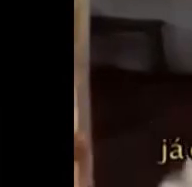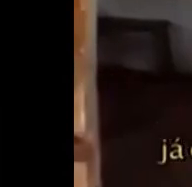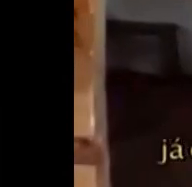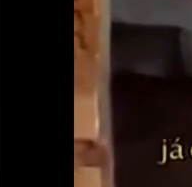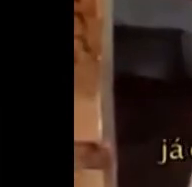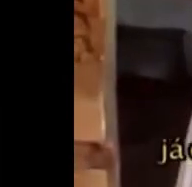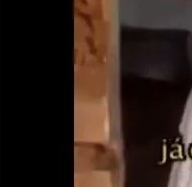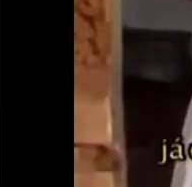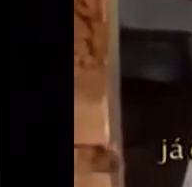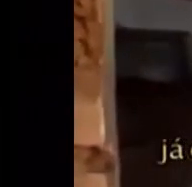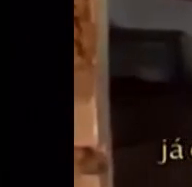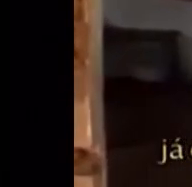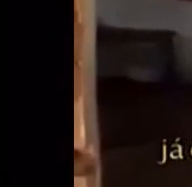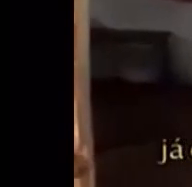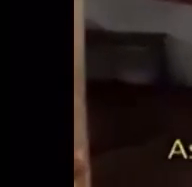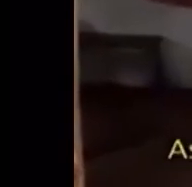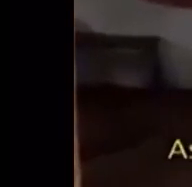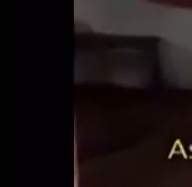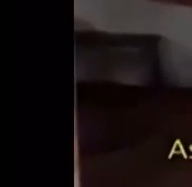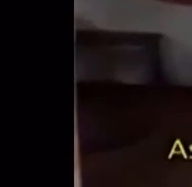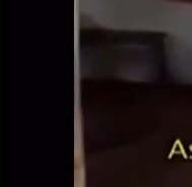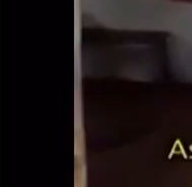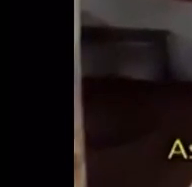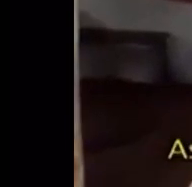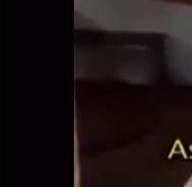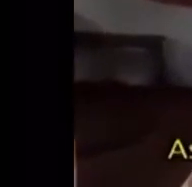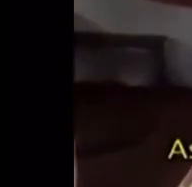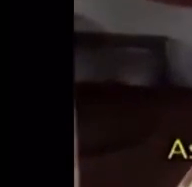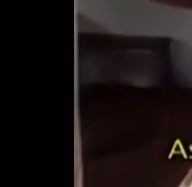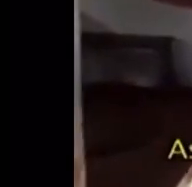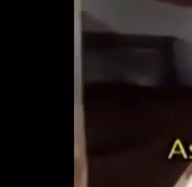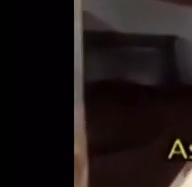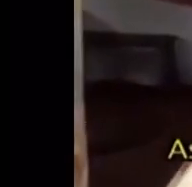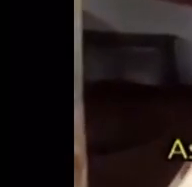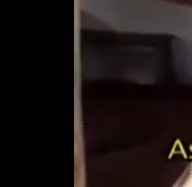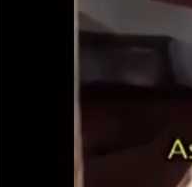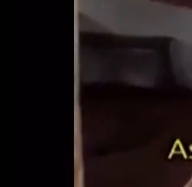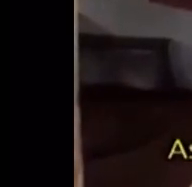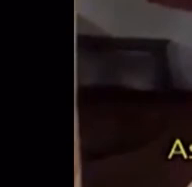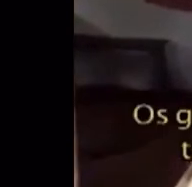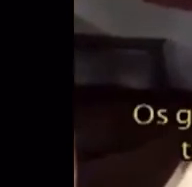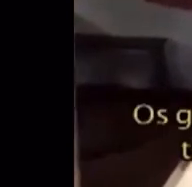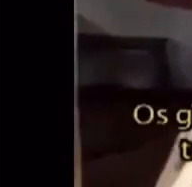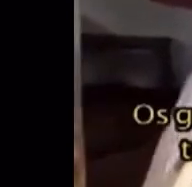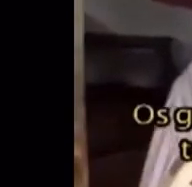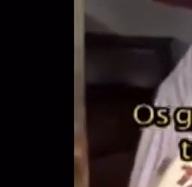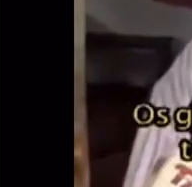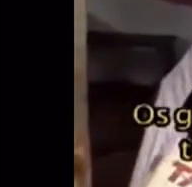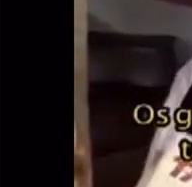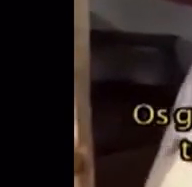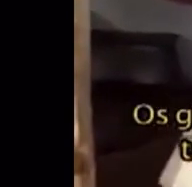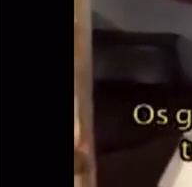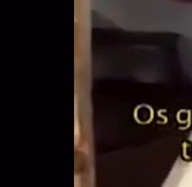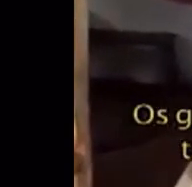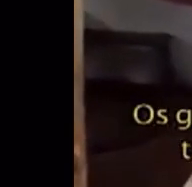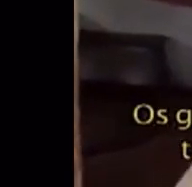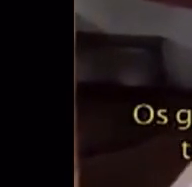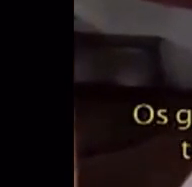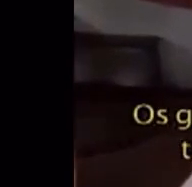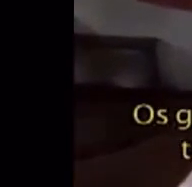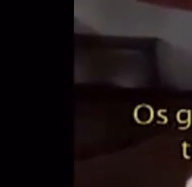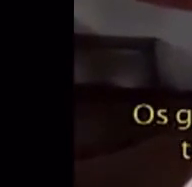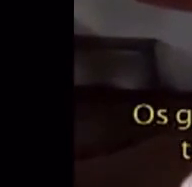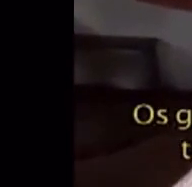seus preparativos finais, as quadrilhas juninas estão ensaiando, os grupos regionais e os times de